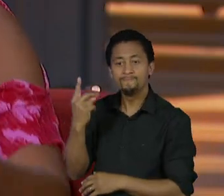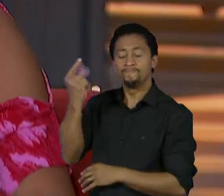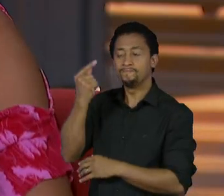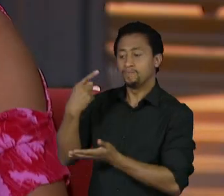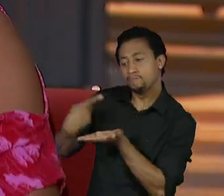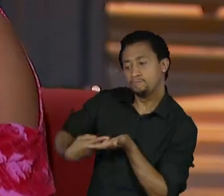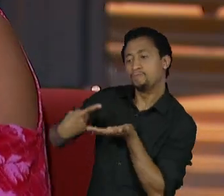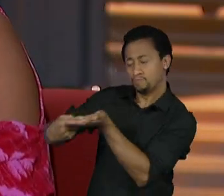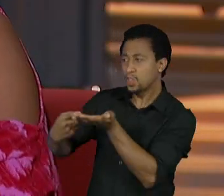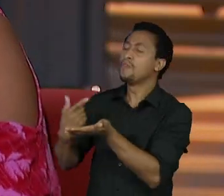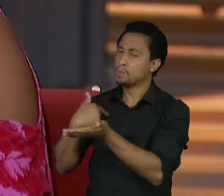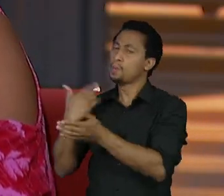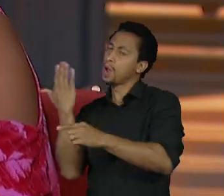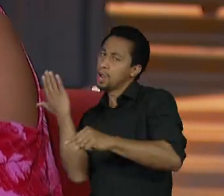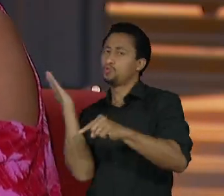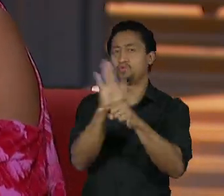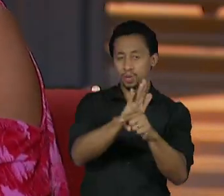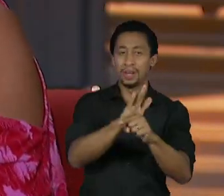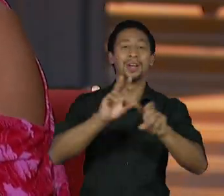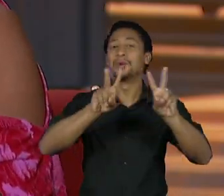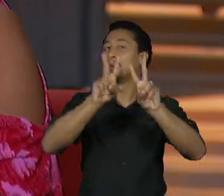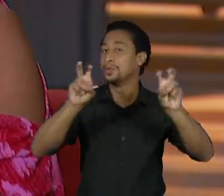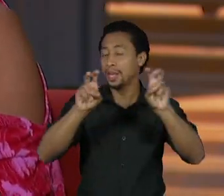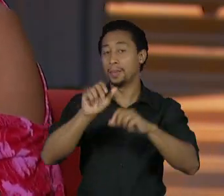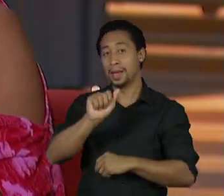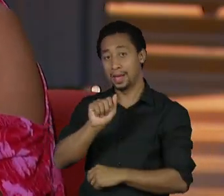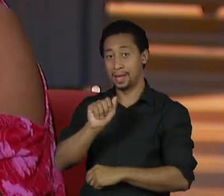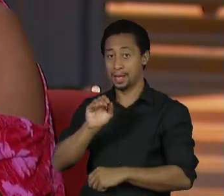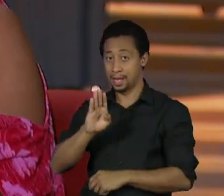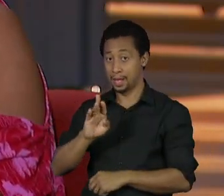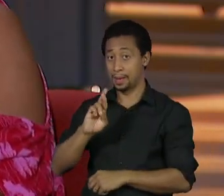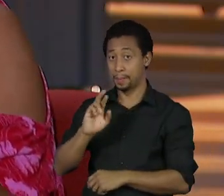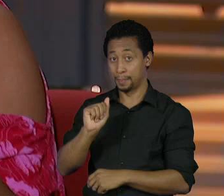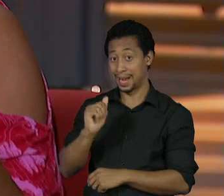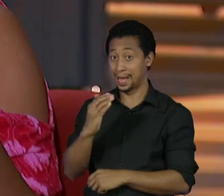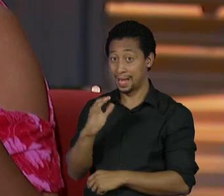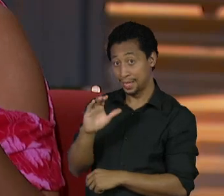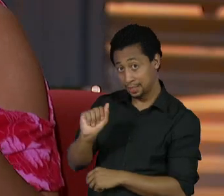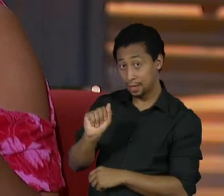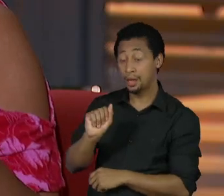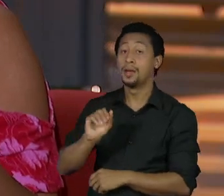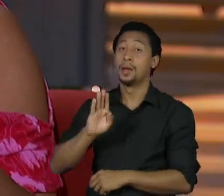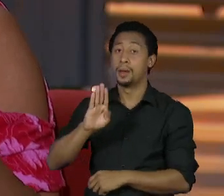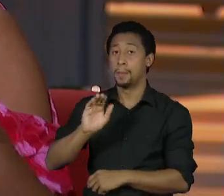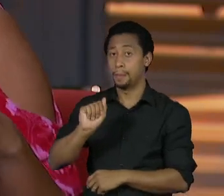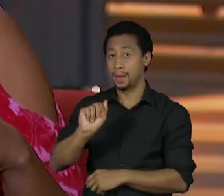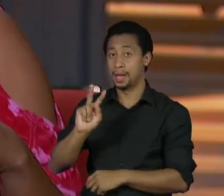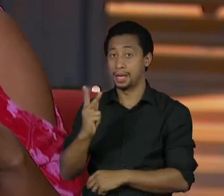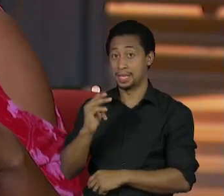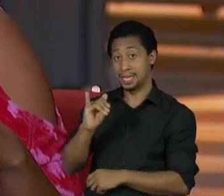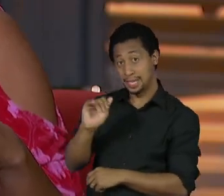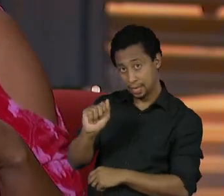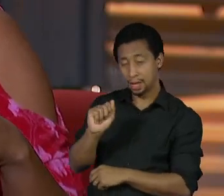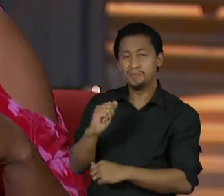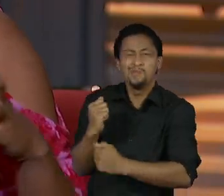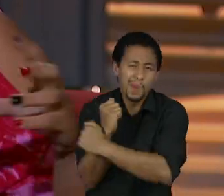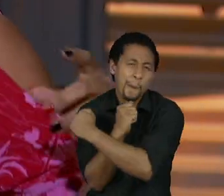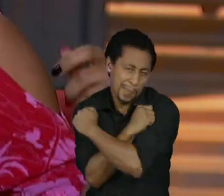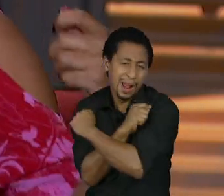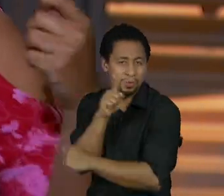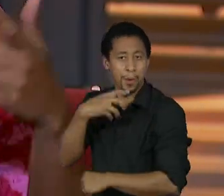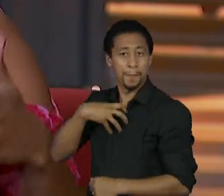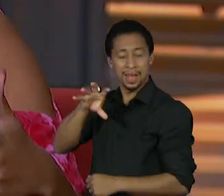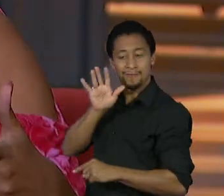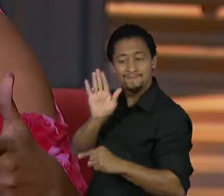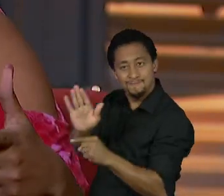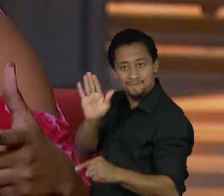construir o Abrace a Bahia. E aí foi uma coisa incrível, porque em 2, 3 semanas a gente conseguiu arrecadar mais de